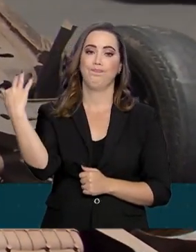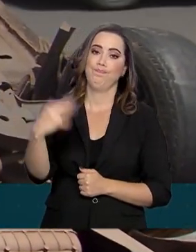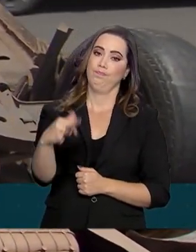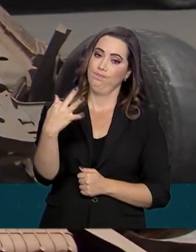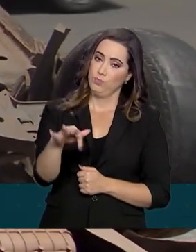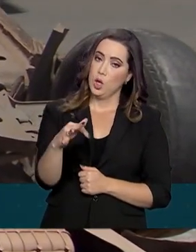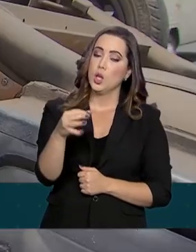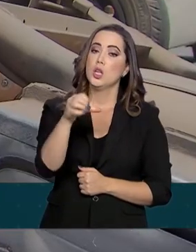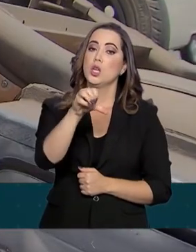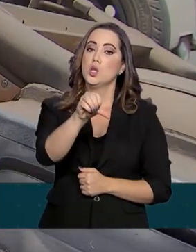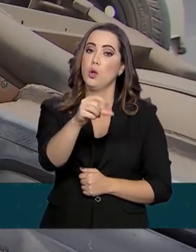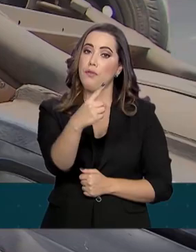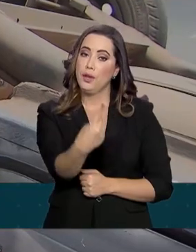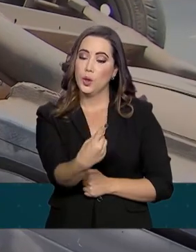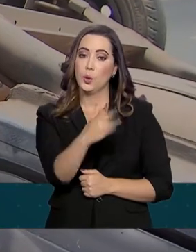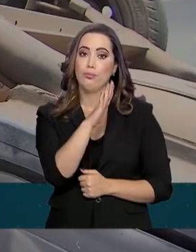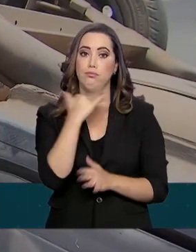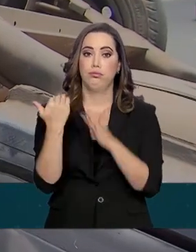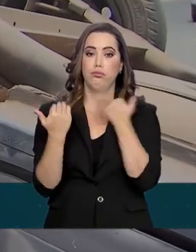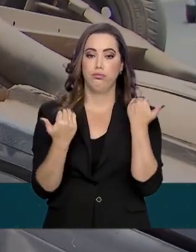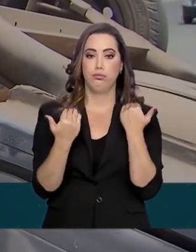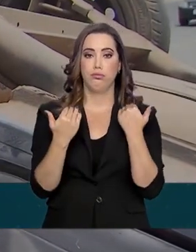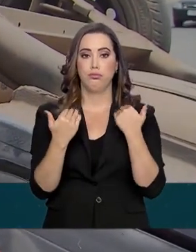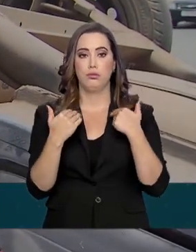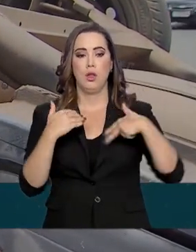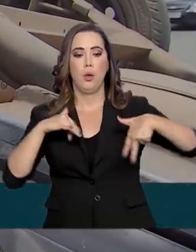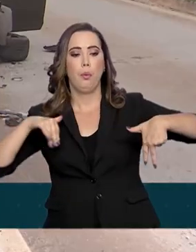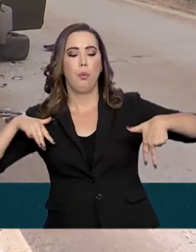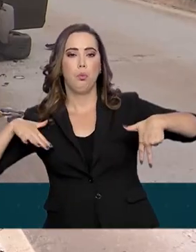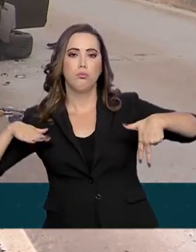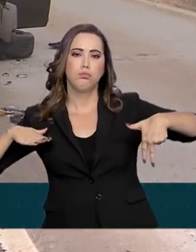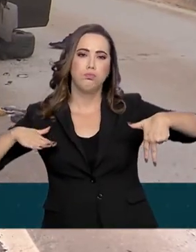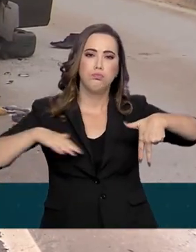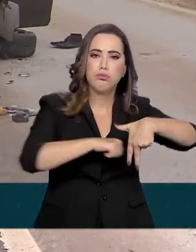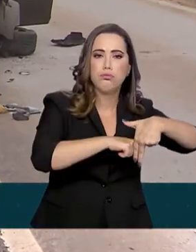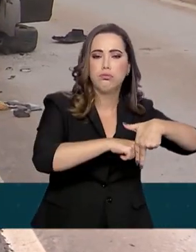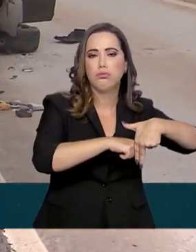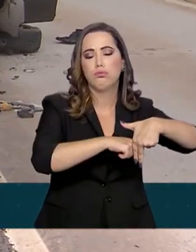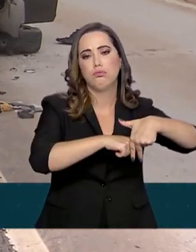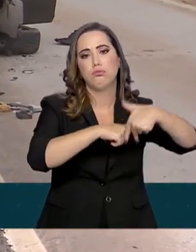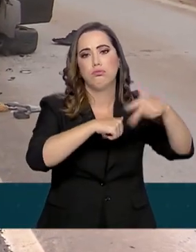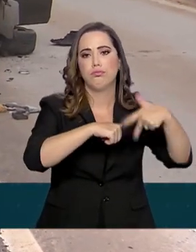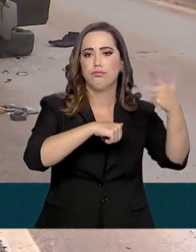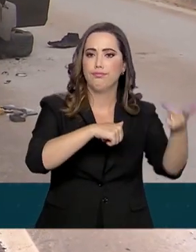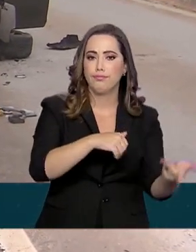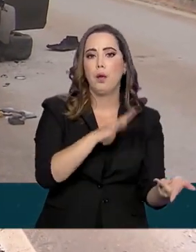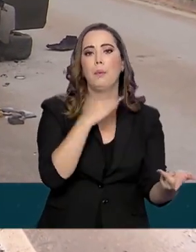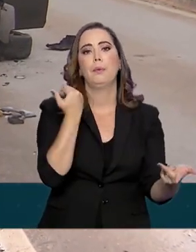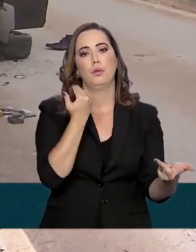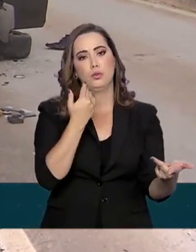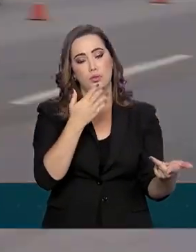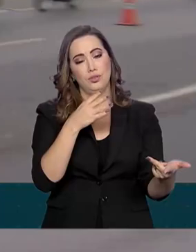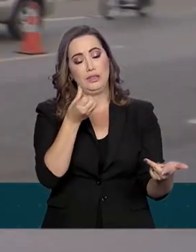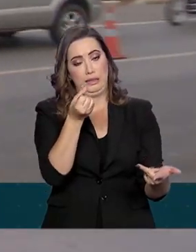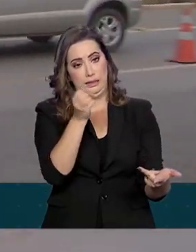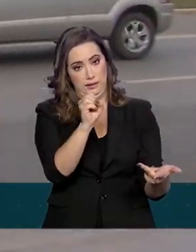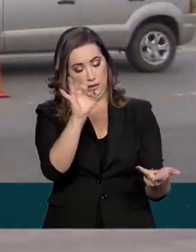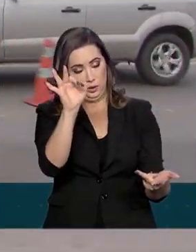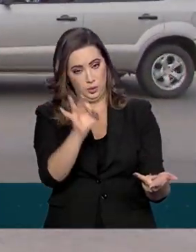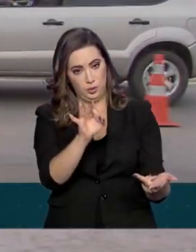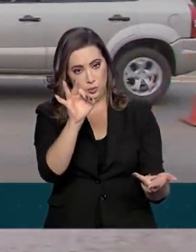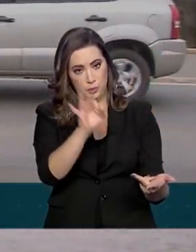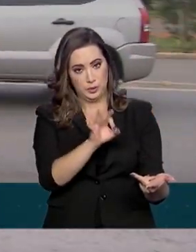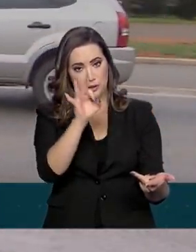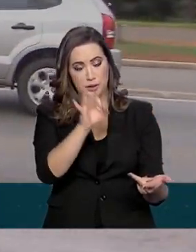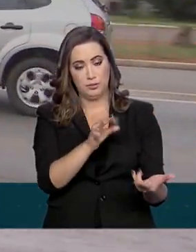Rodoviária Federal. Atropelamentos de pessoas e colisões frontais causaram 68% do total de óbitos. Santa